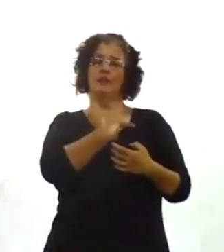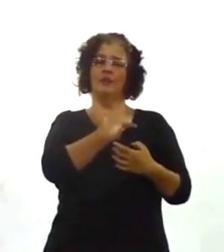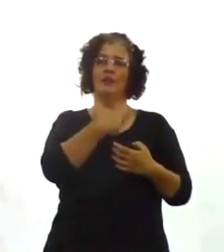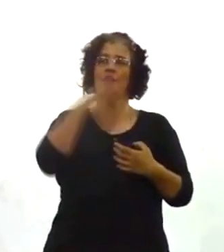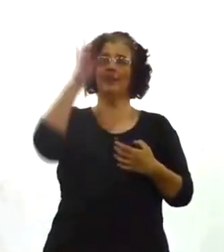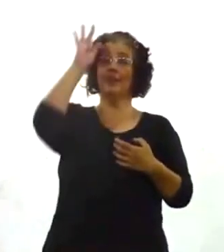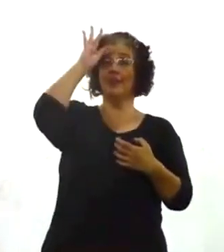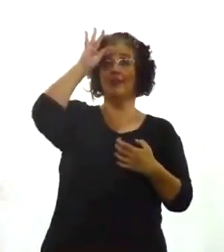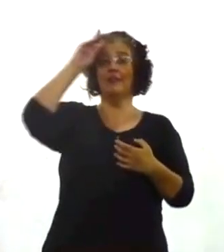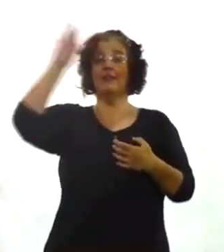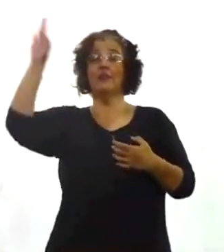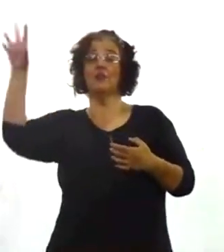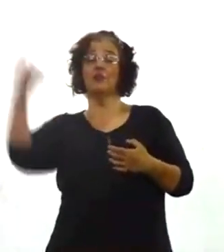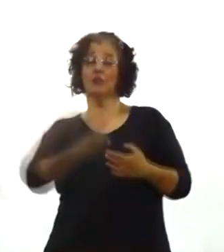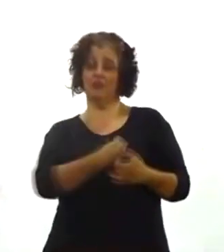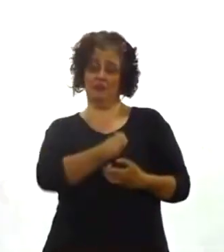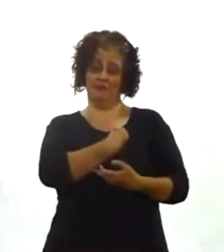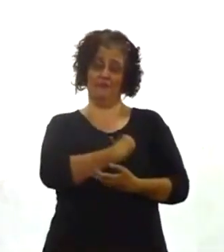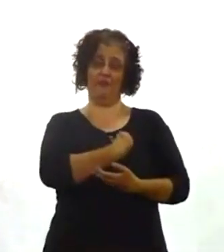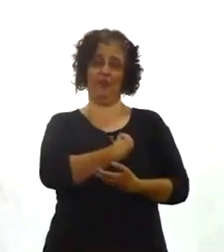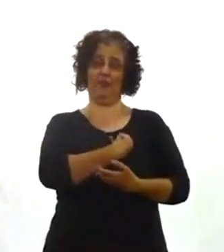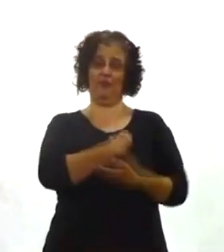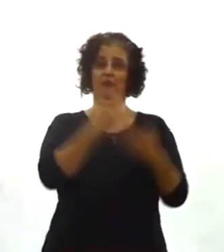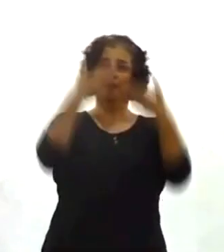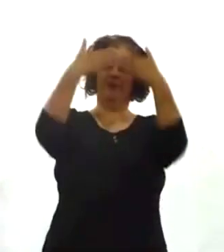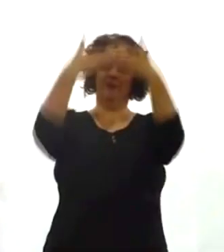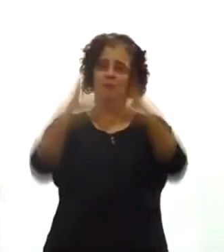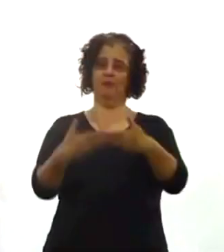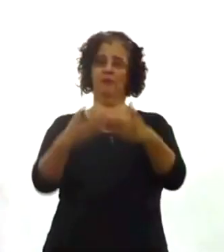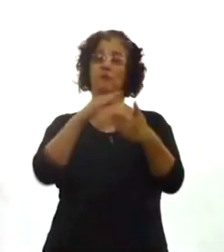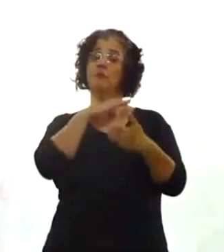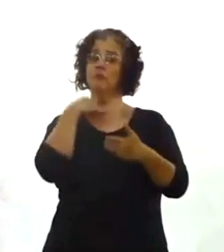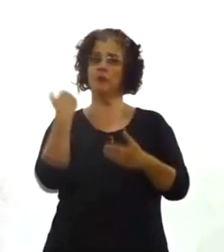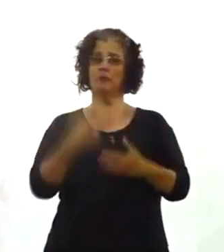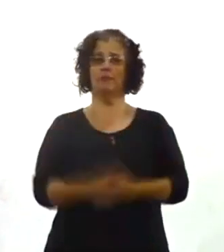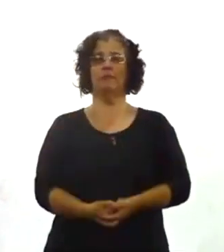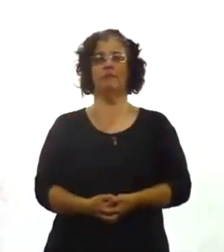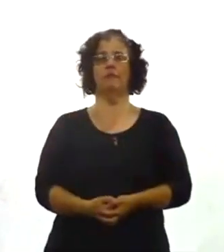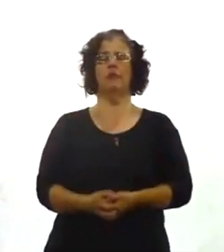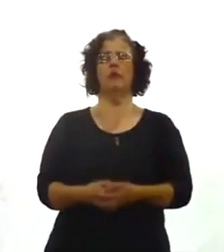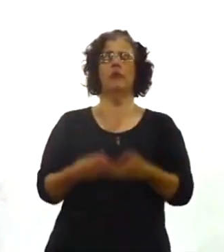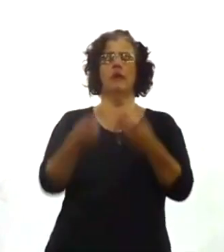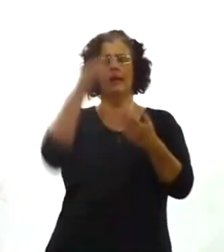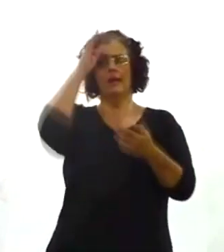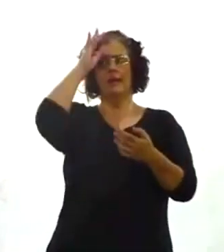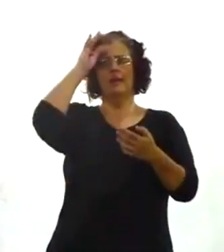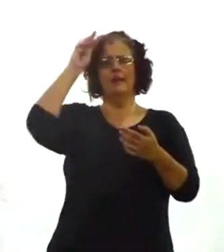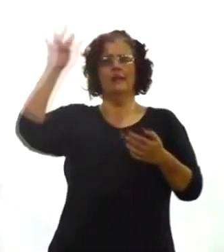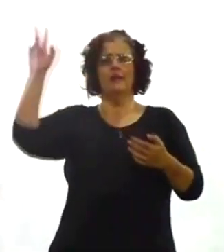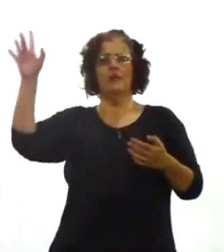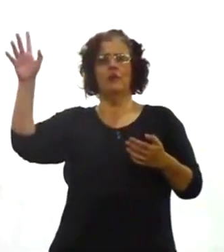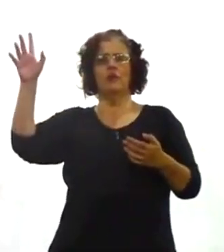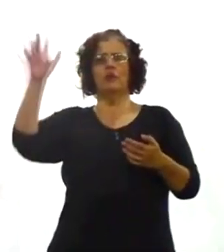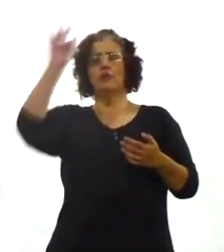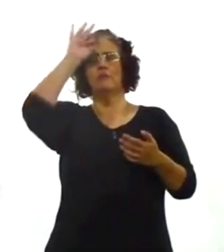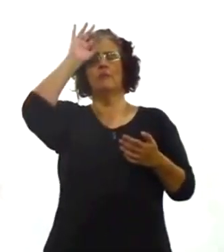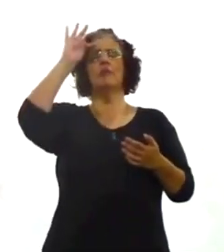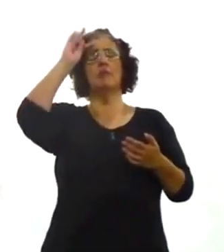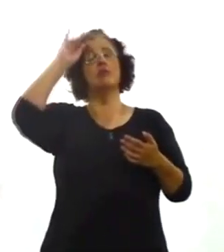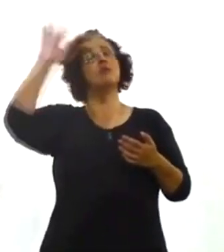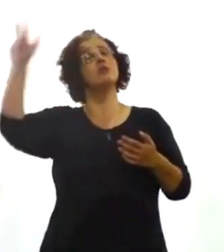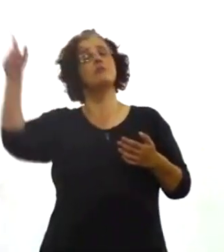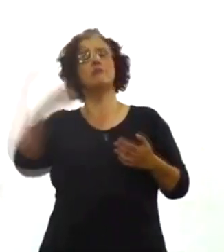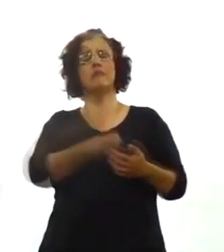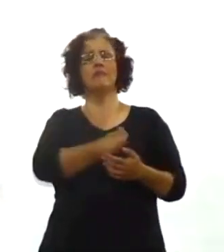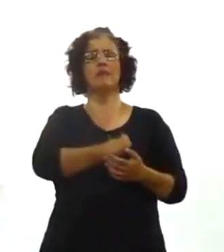vida diante da morte? Uma teologia da vida diante da morte. Note bem